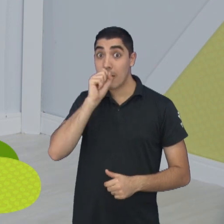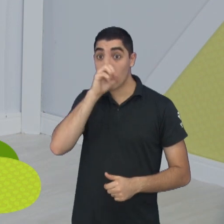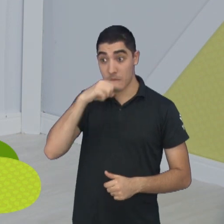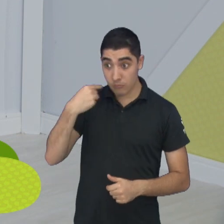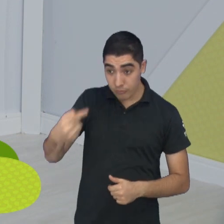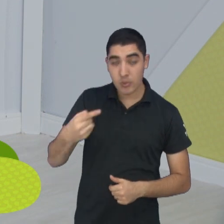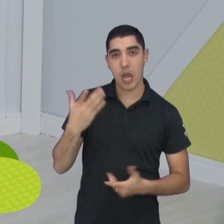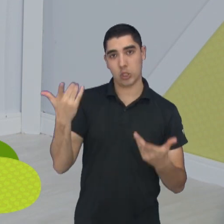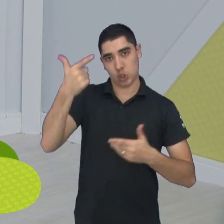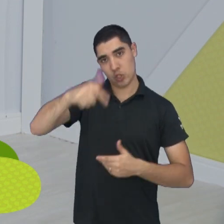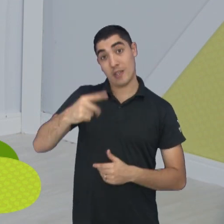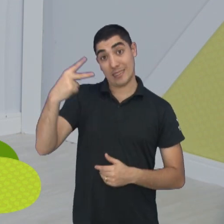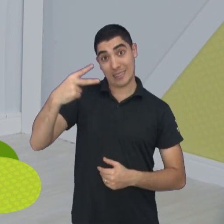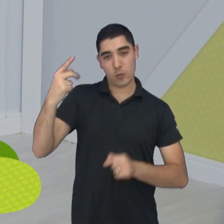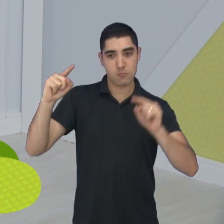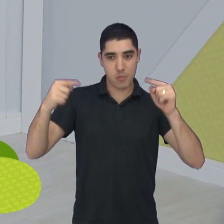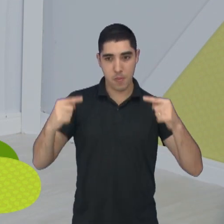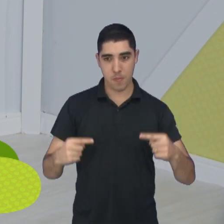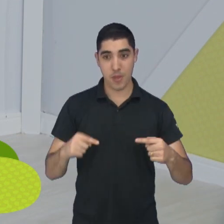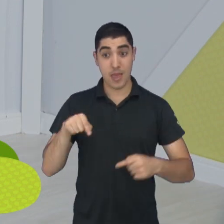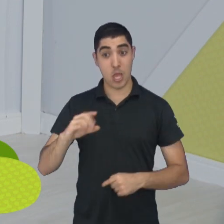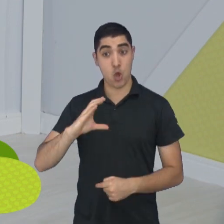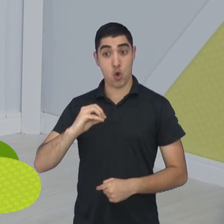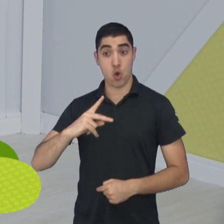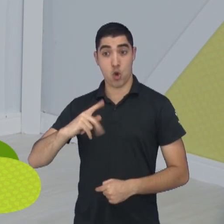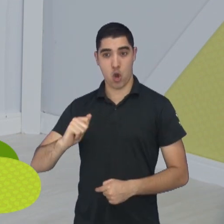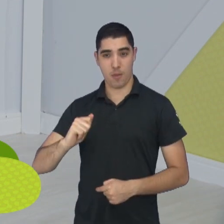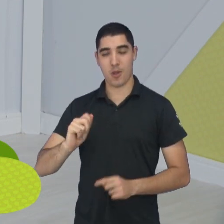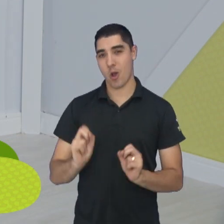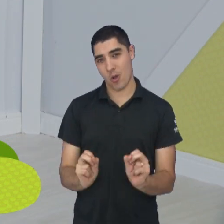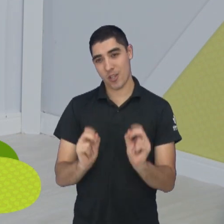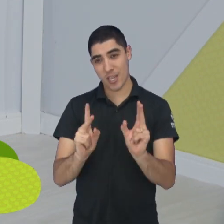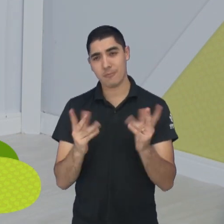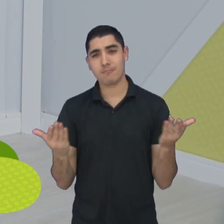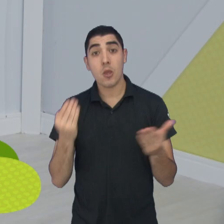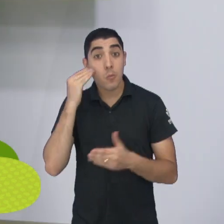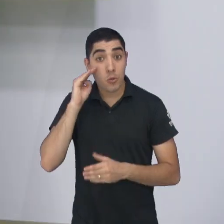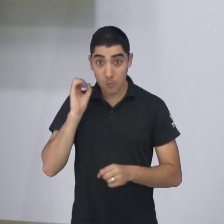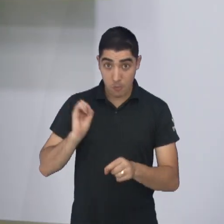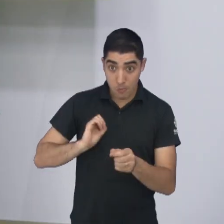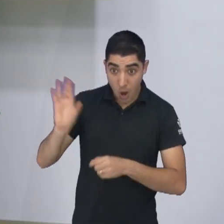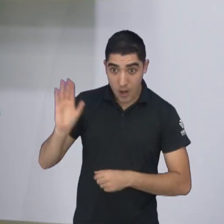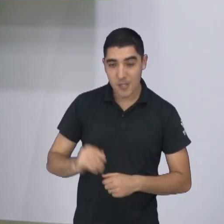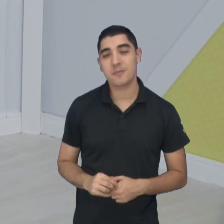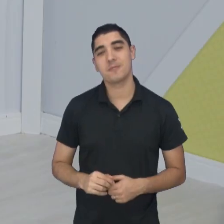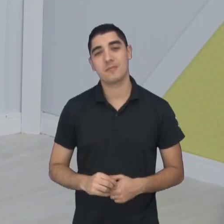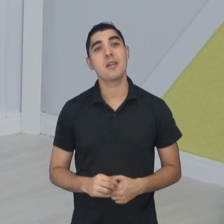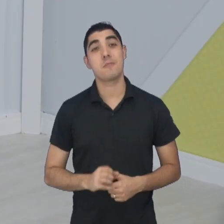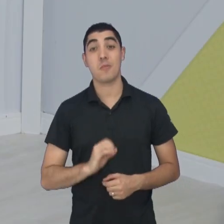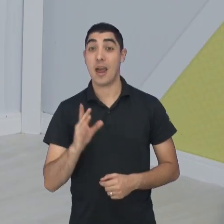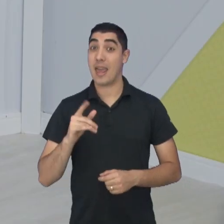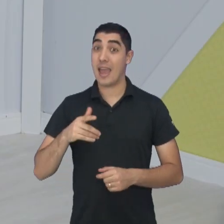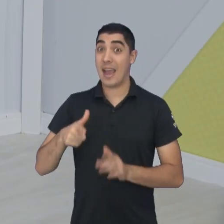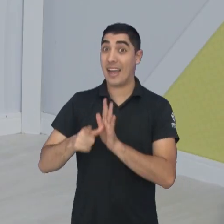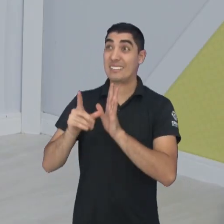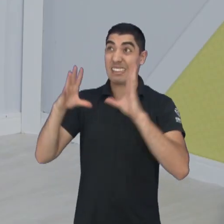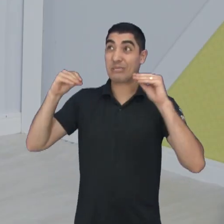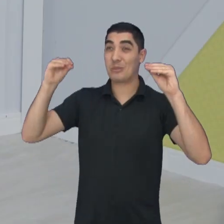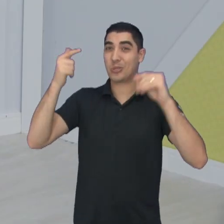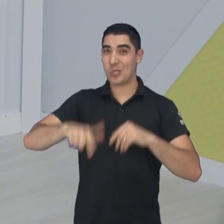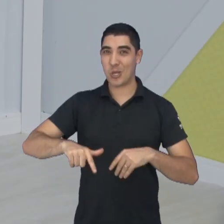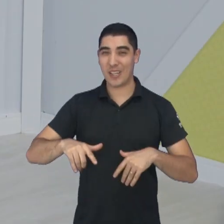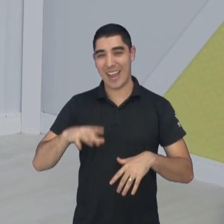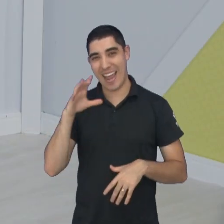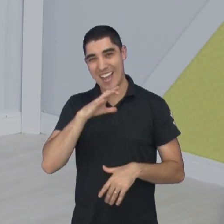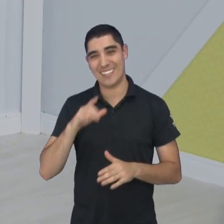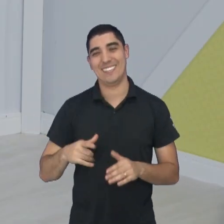2ª rodada da Copa Capivara, a Copa Norte, tá certo? Brunão, vambora? Vambora! Vambora antes que acabe de novo, né? Que beleza, no